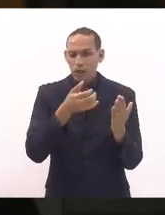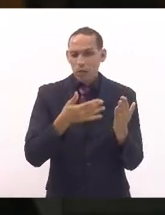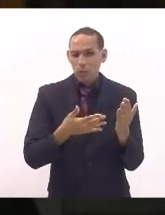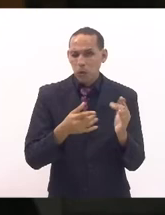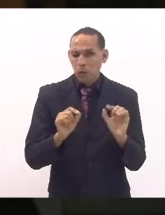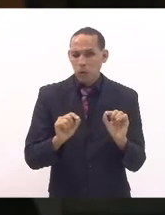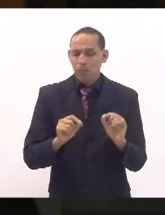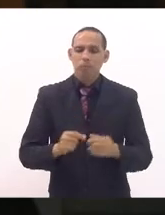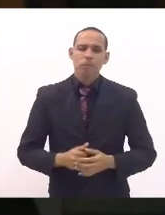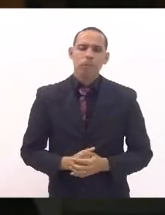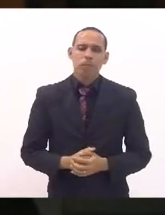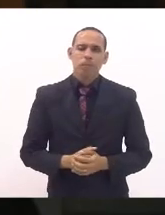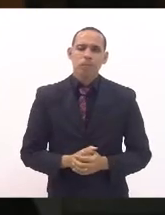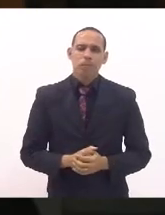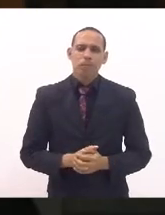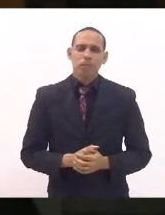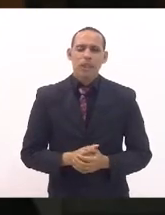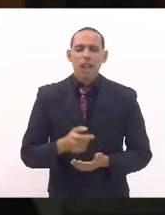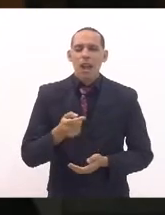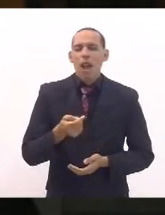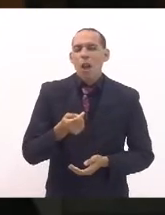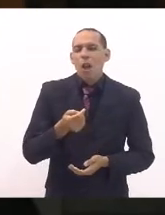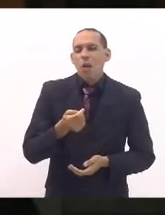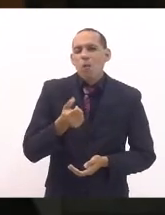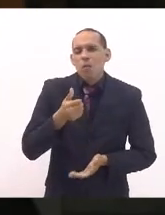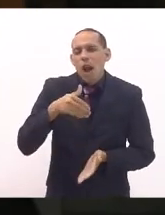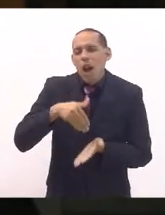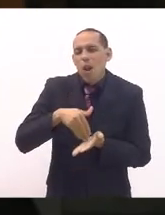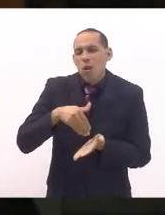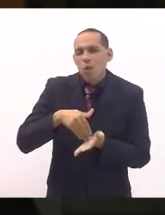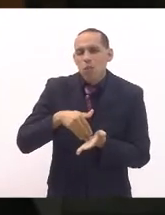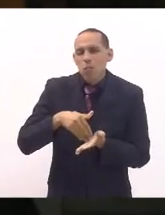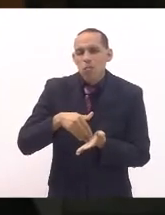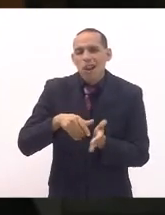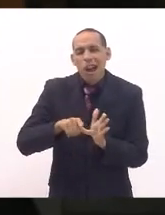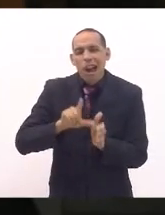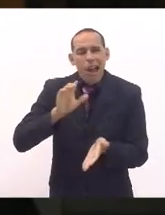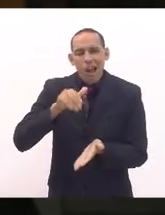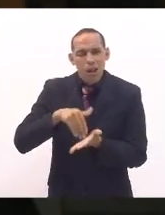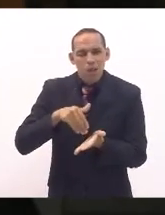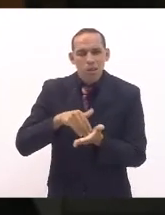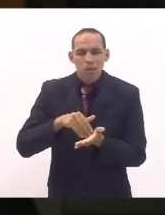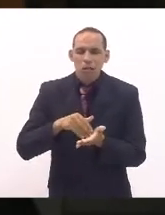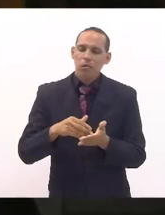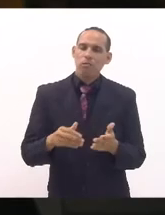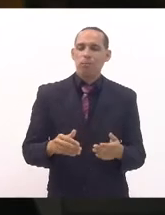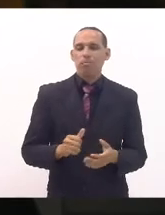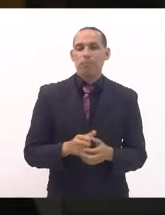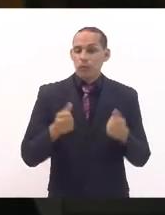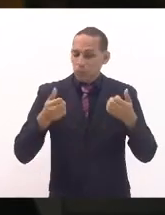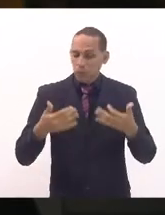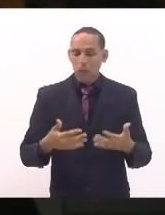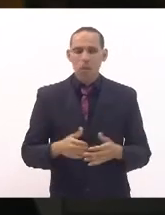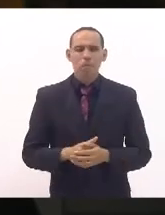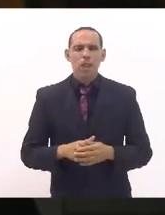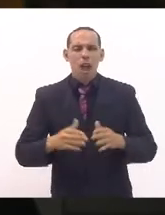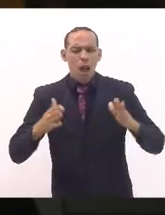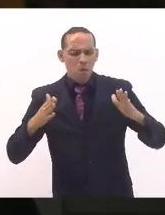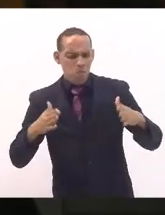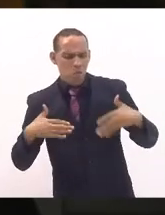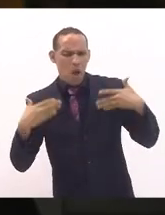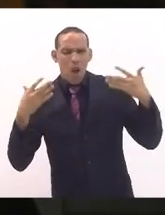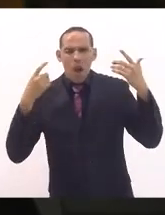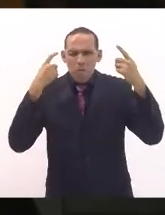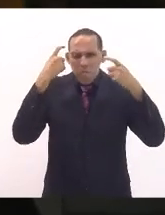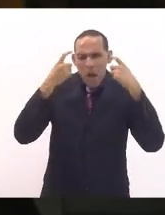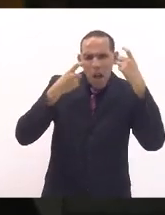no penúltimo parágrafo do documento: com espanto e preocupação,